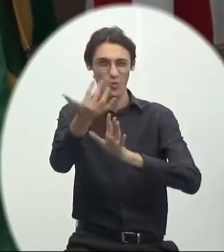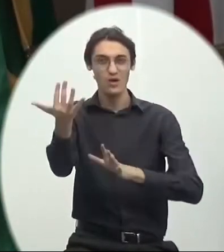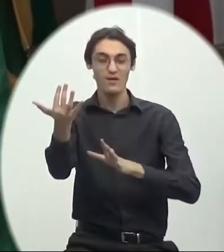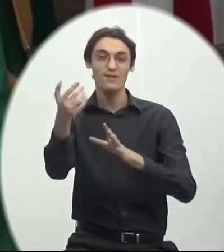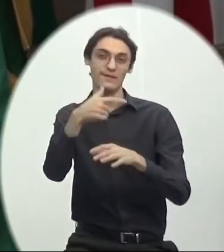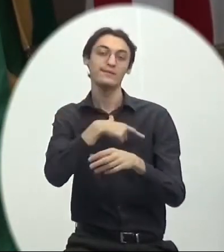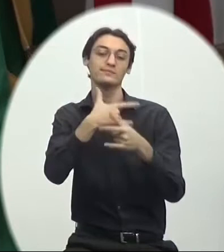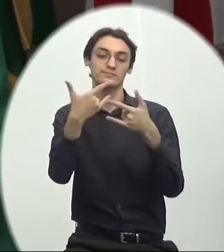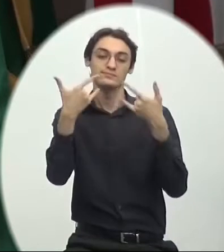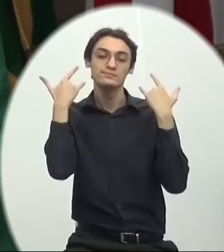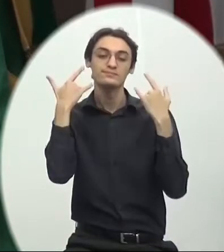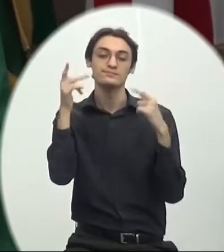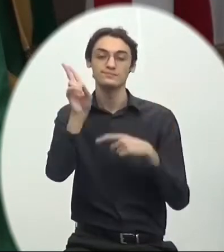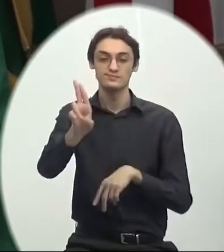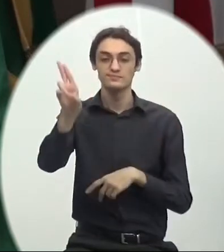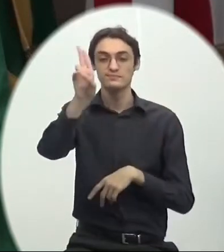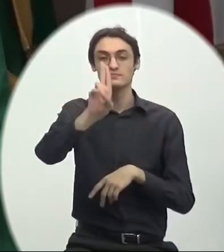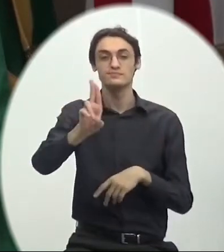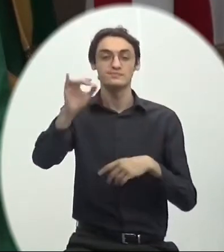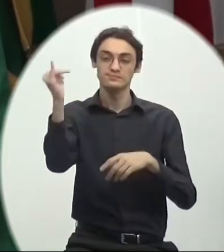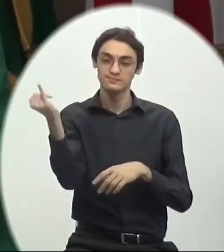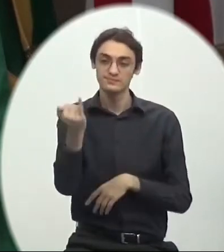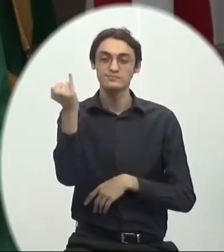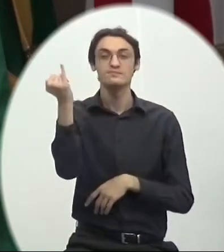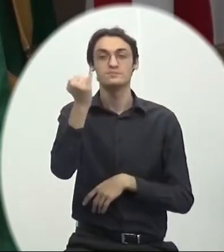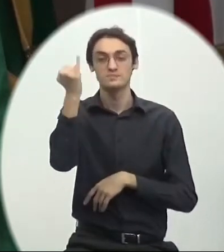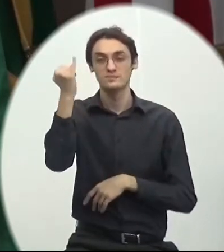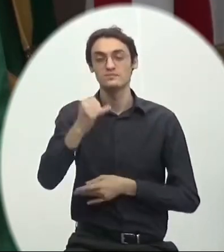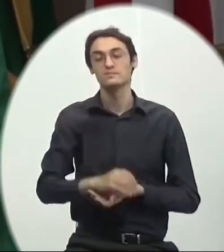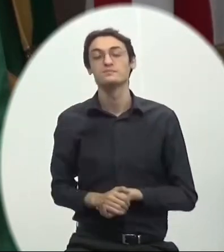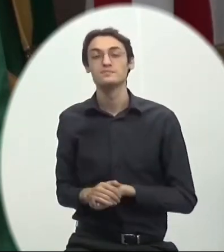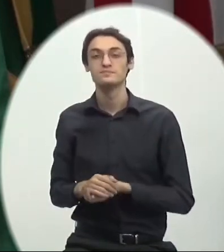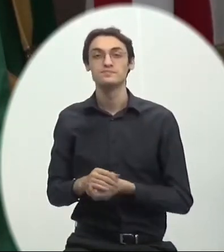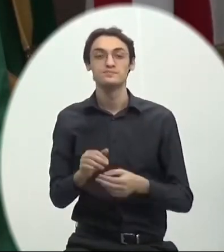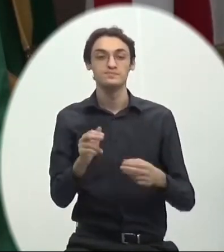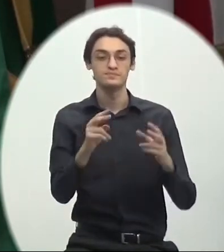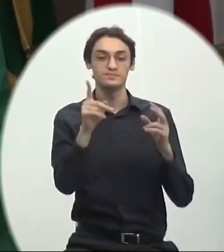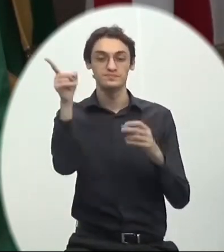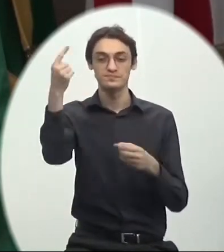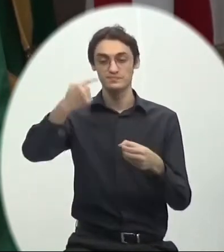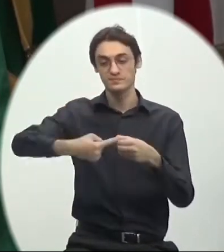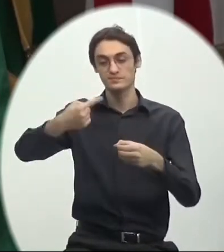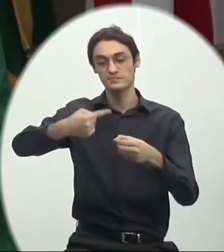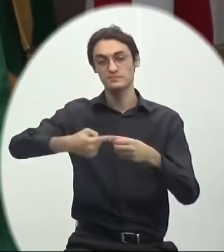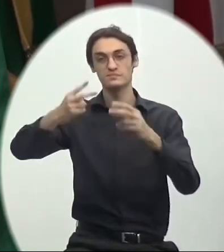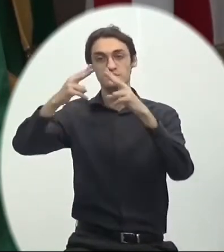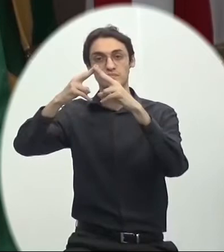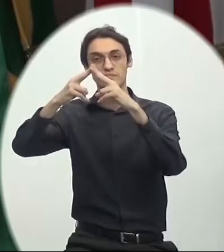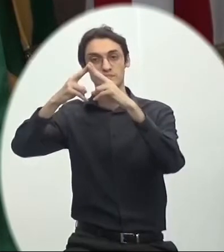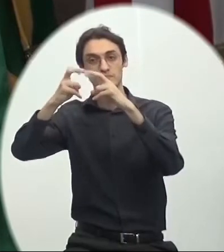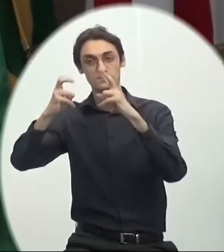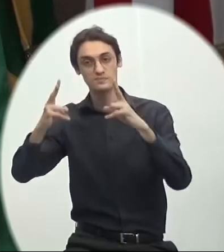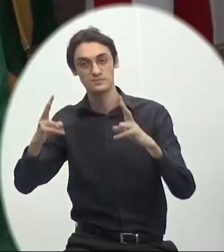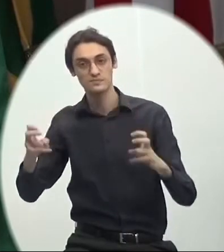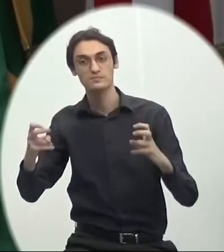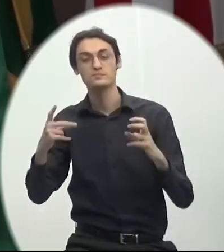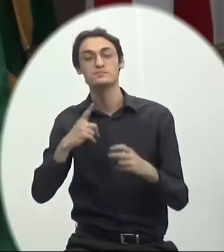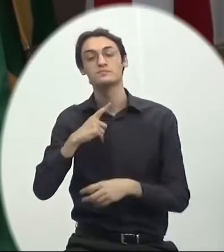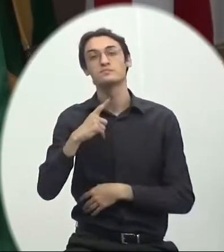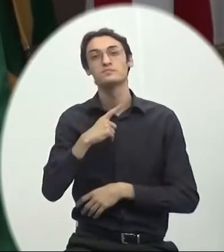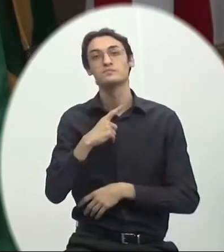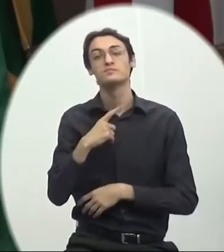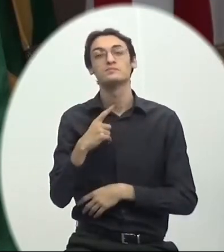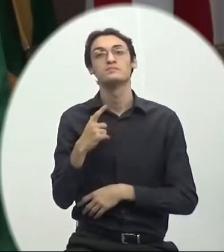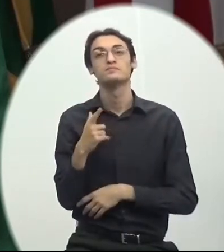enfim. Eu acho tudo isso é importante. Talvez a cidade de Florianópolis, a capital, vereador Kaminski,